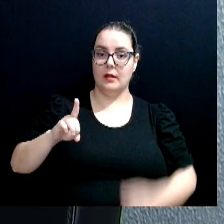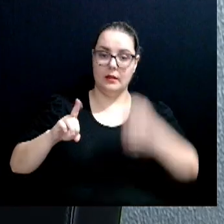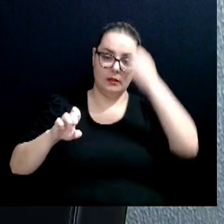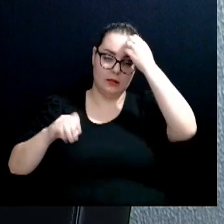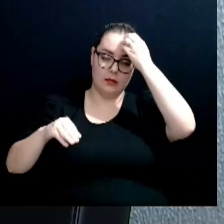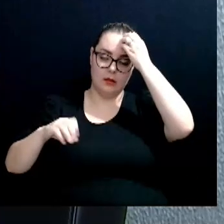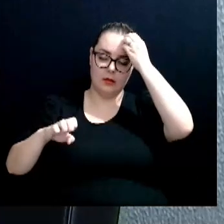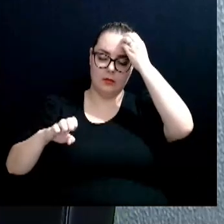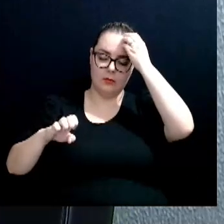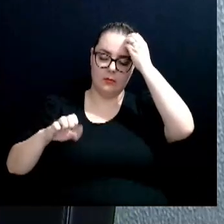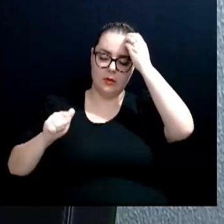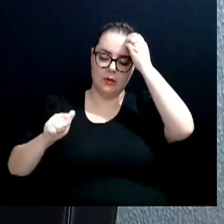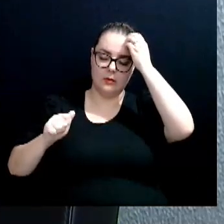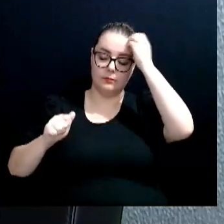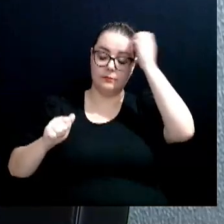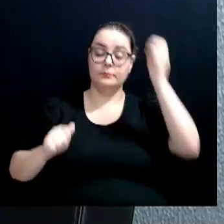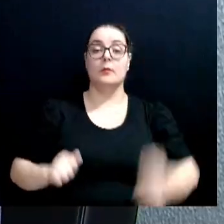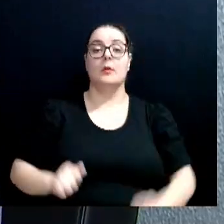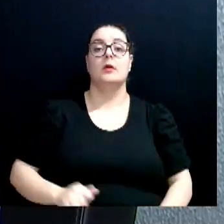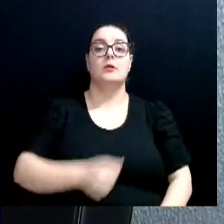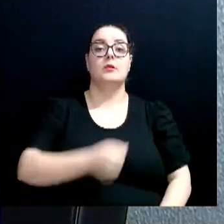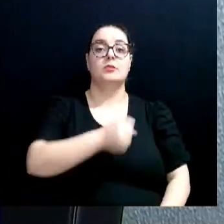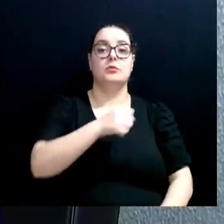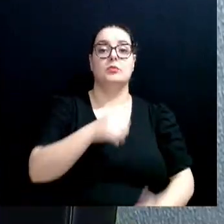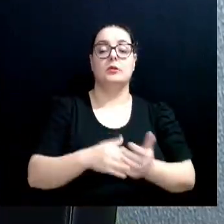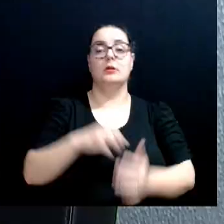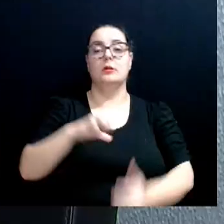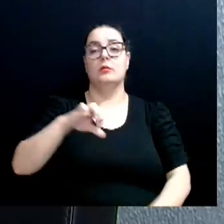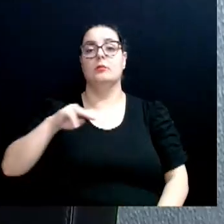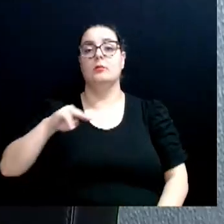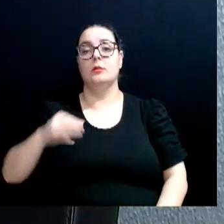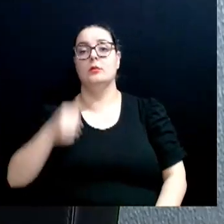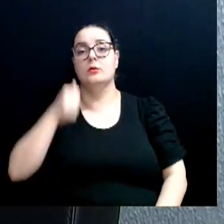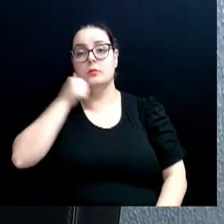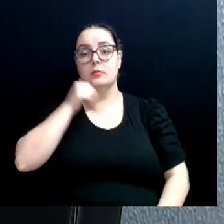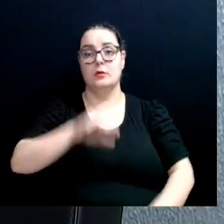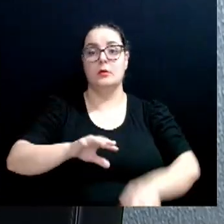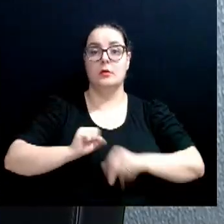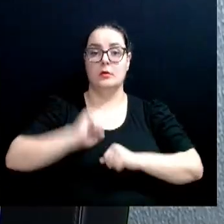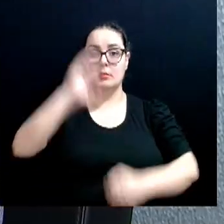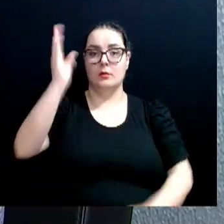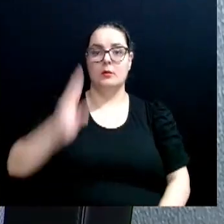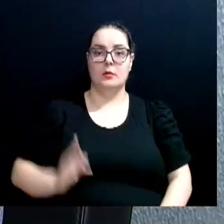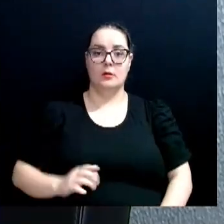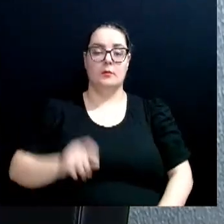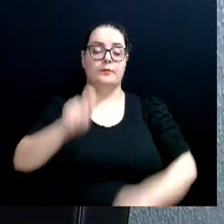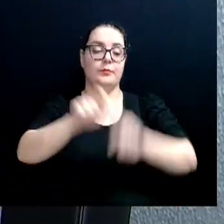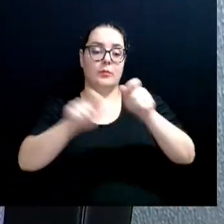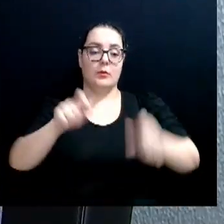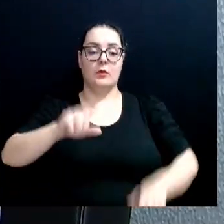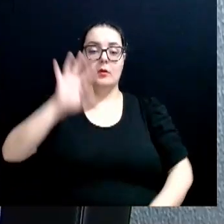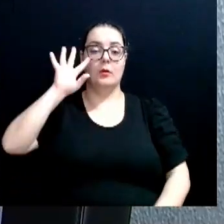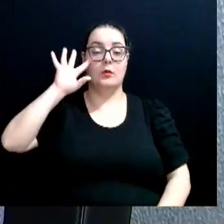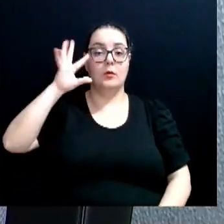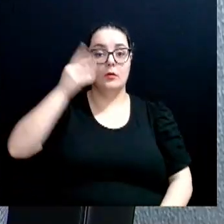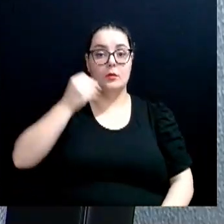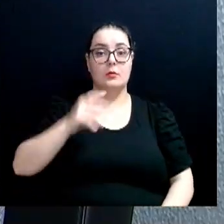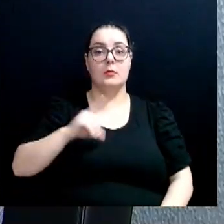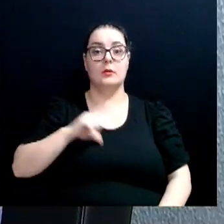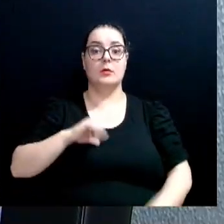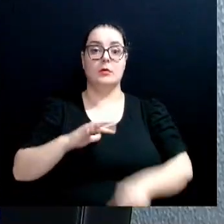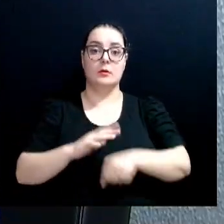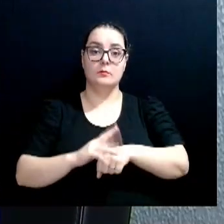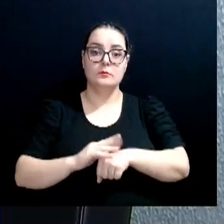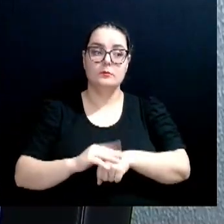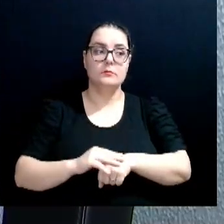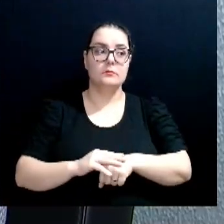Brasil. O maior objetivo é fazer com que as pessoas tomem conhecimento de que existe uma patologia, uma doença